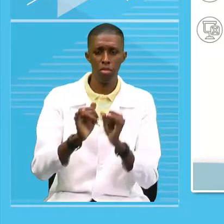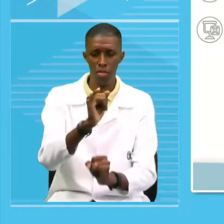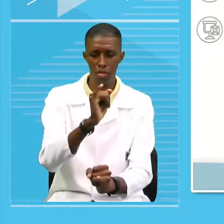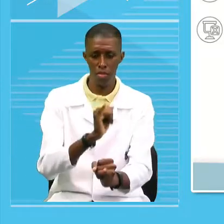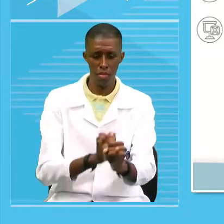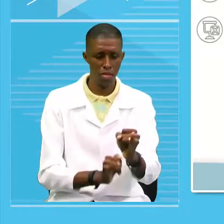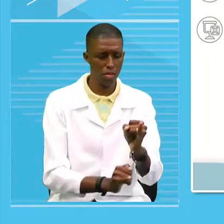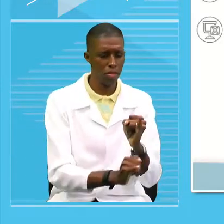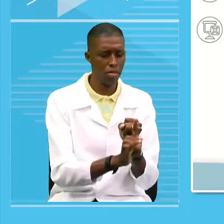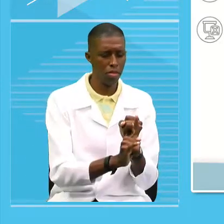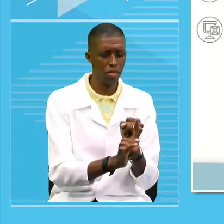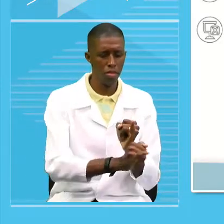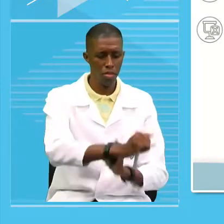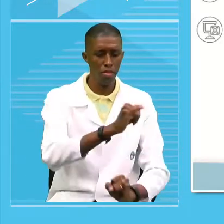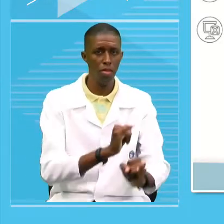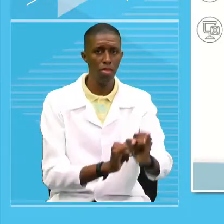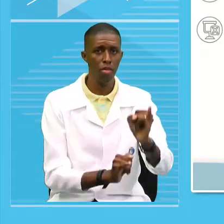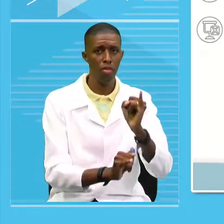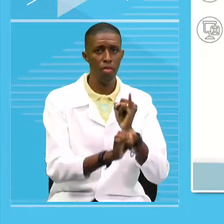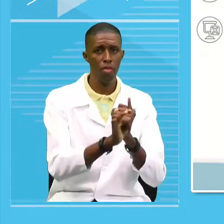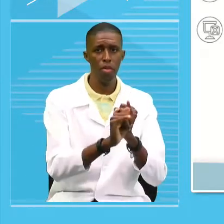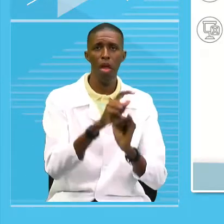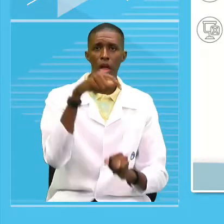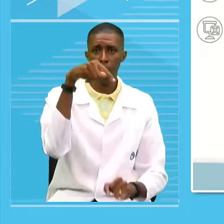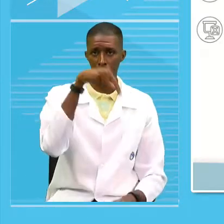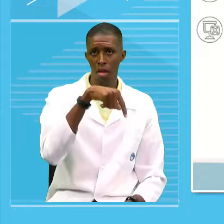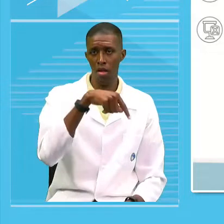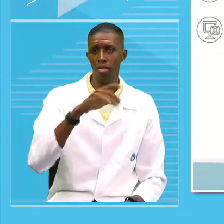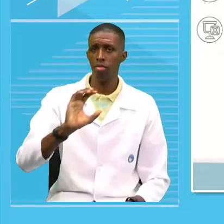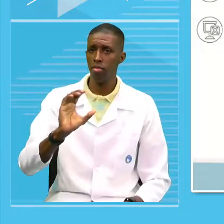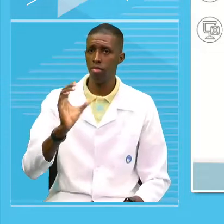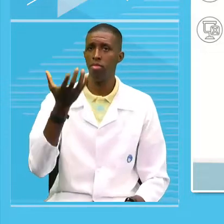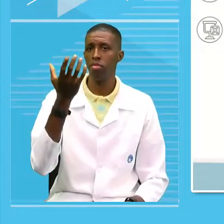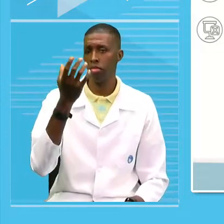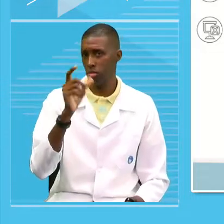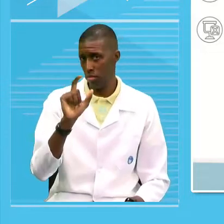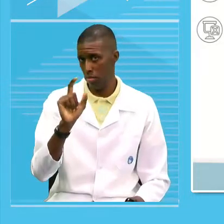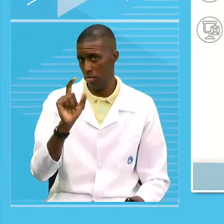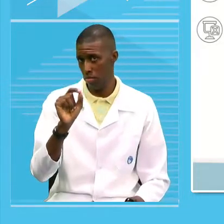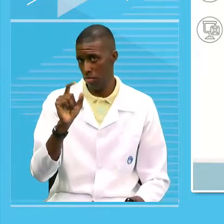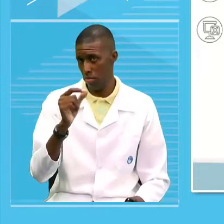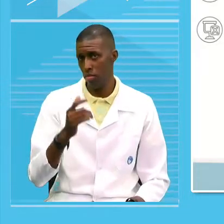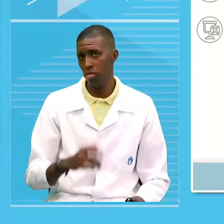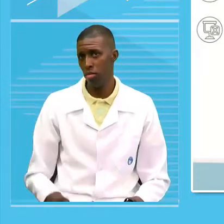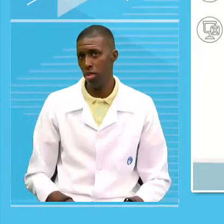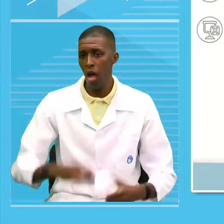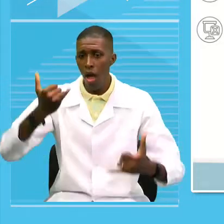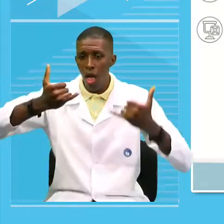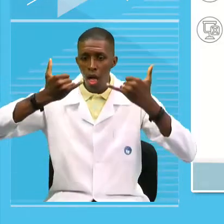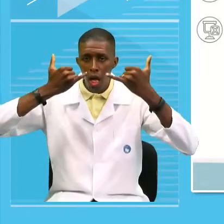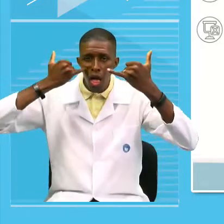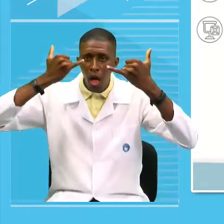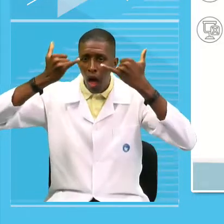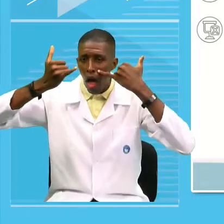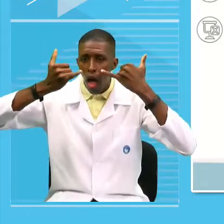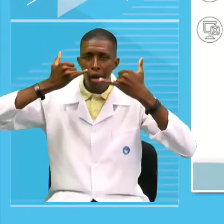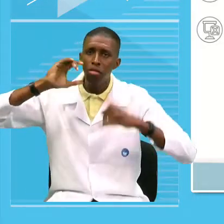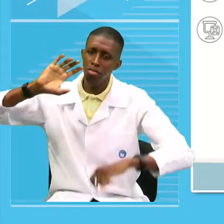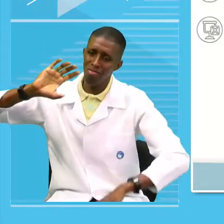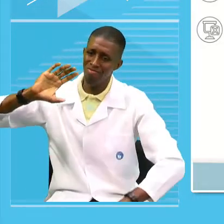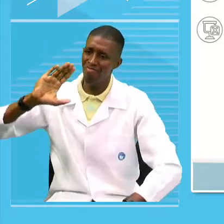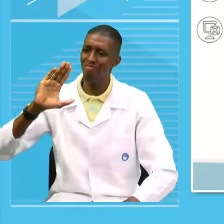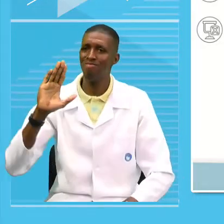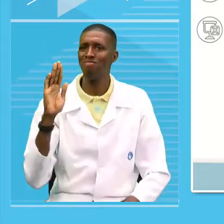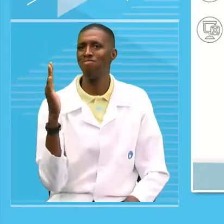para eu ter uma informação sobre qualquer conteúdo vá pesquisar vá atrás